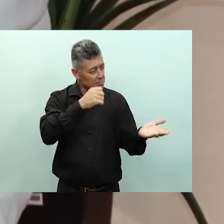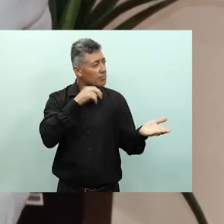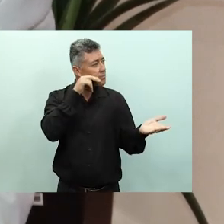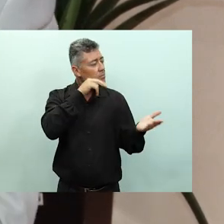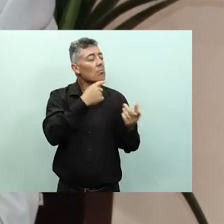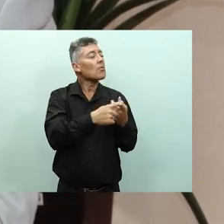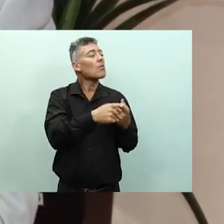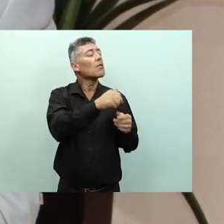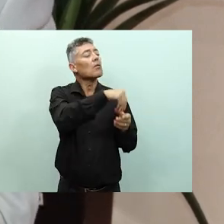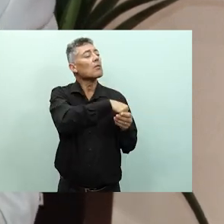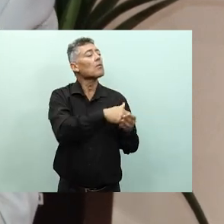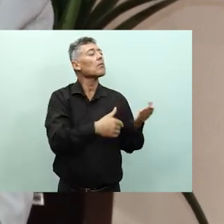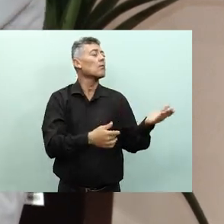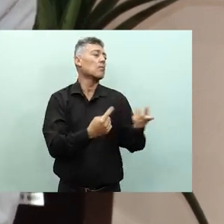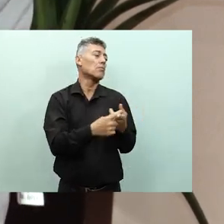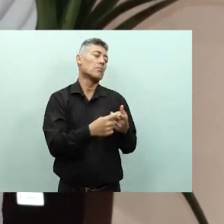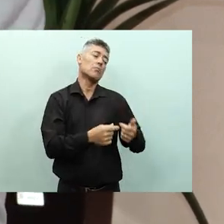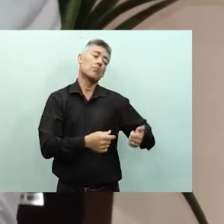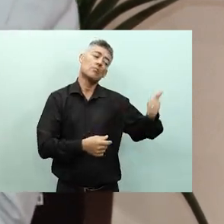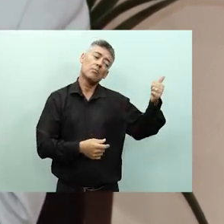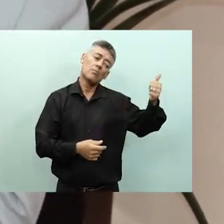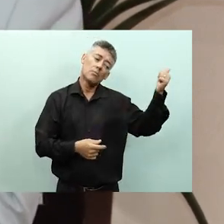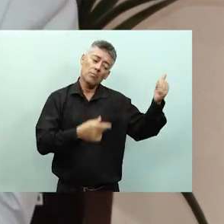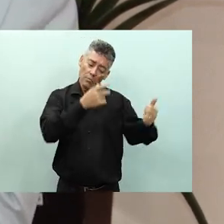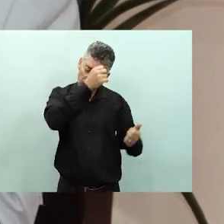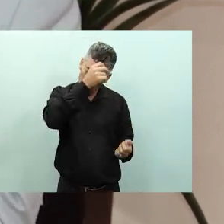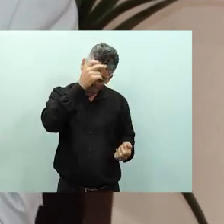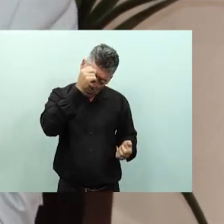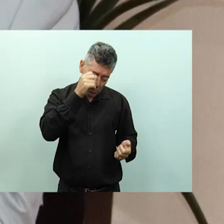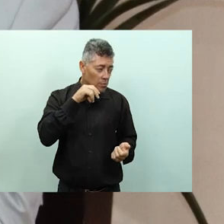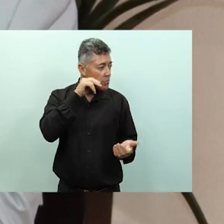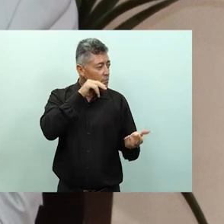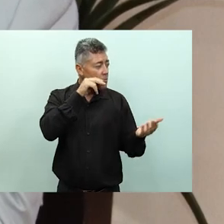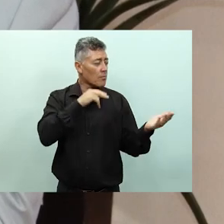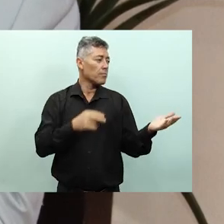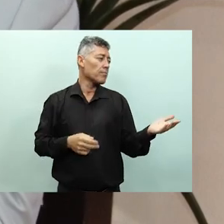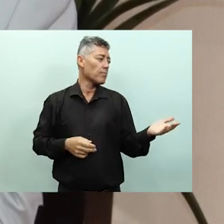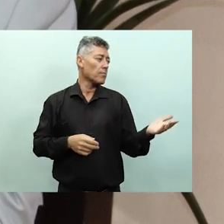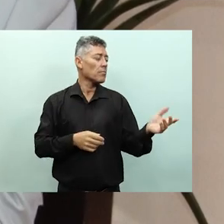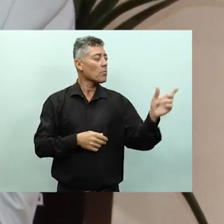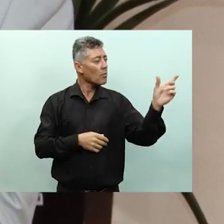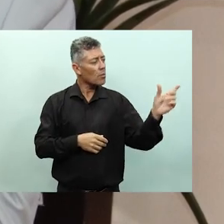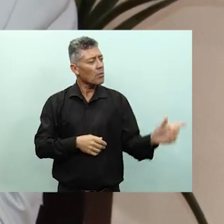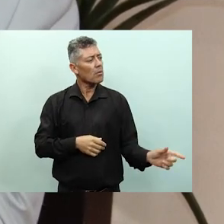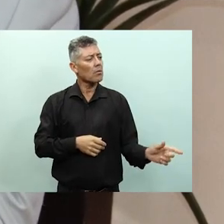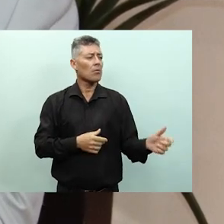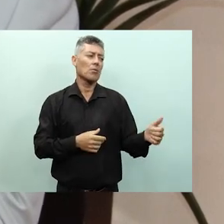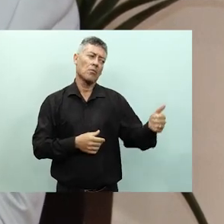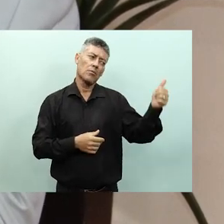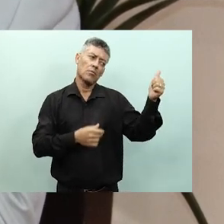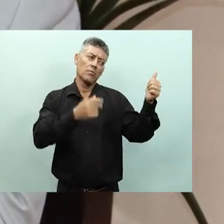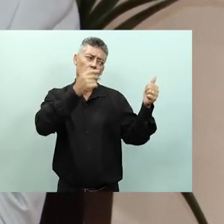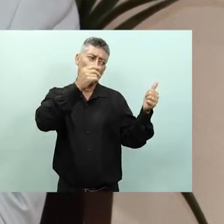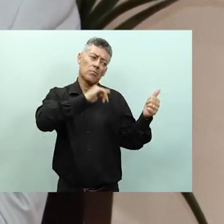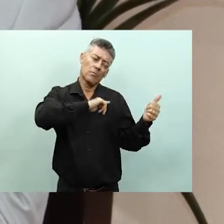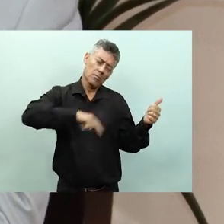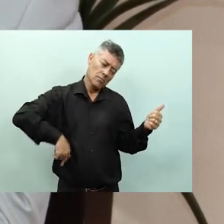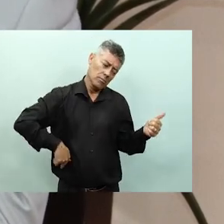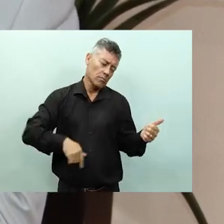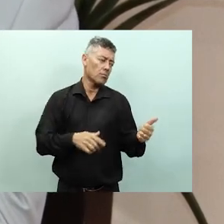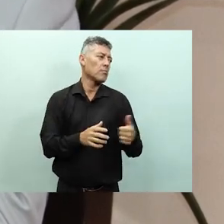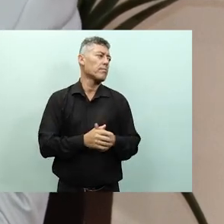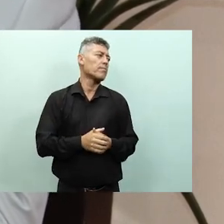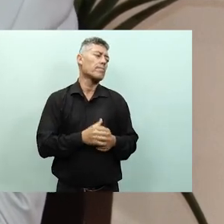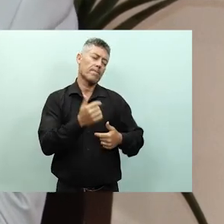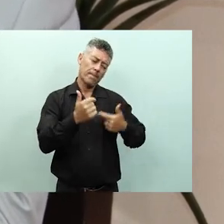que você vota em Vilma? Porque ela foi a melhor prefeita de Natal. Aí o slogan, a melhor prefeita vai ser a melhor governadora. E